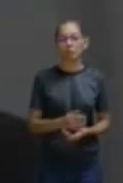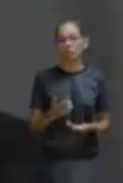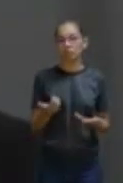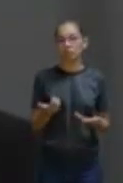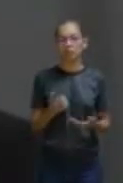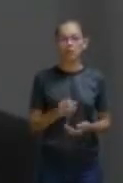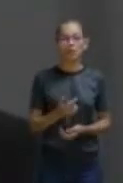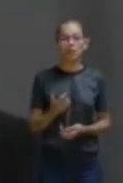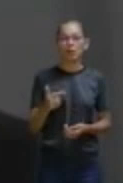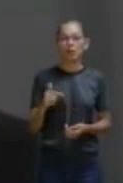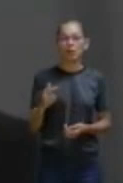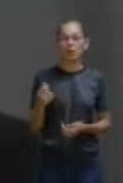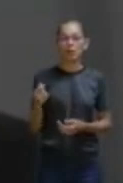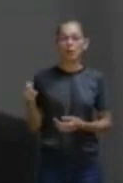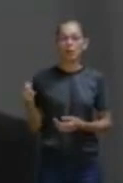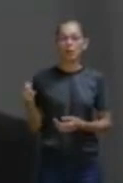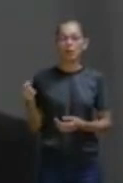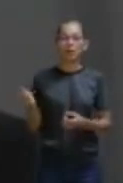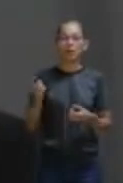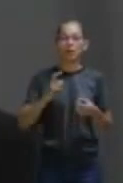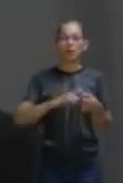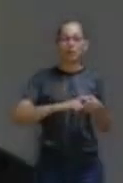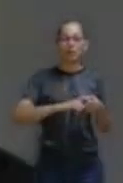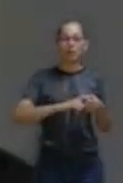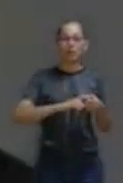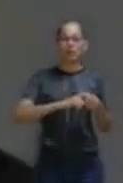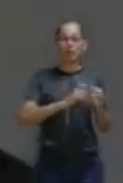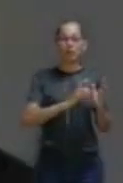serem devolvidos ao Tesouro Nacional.